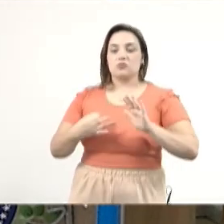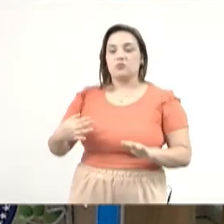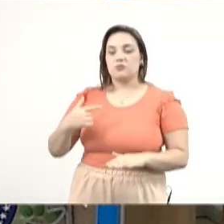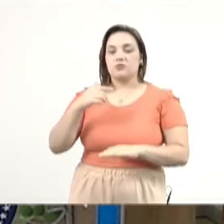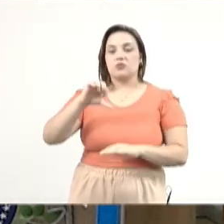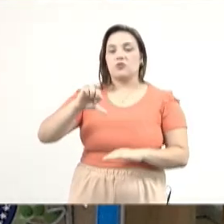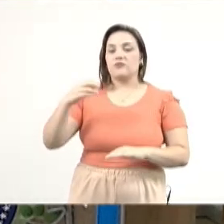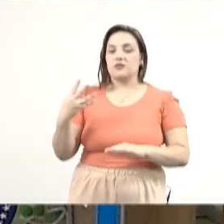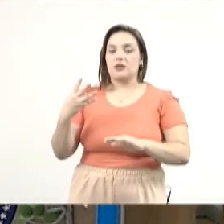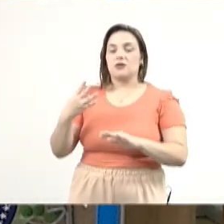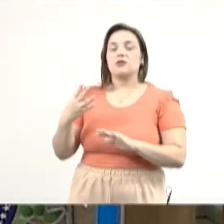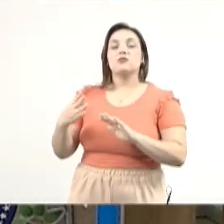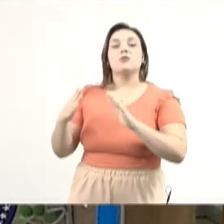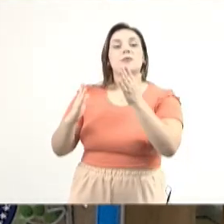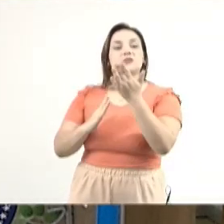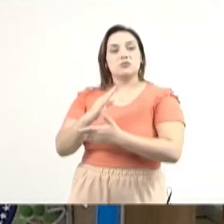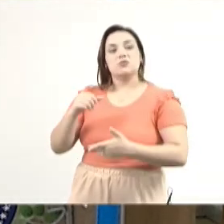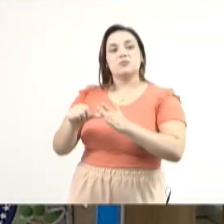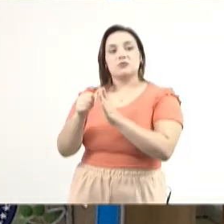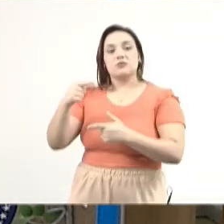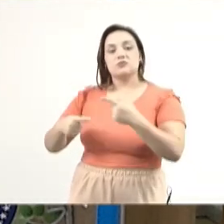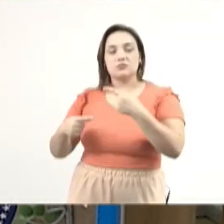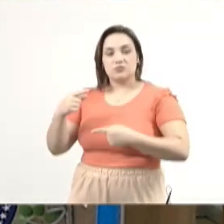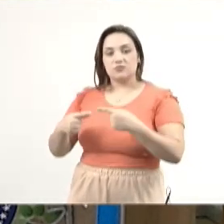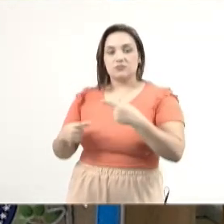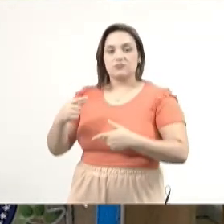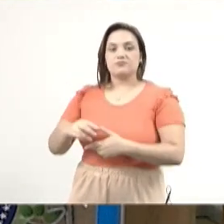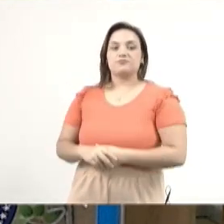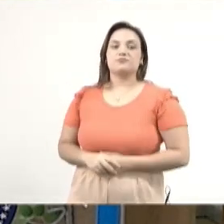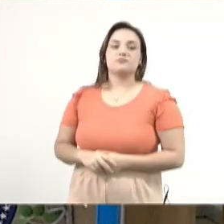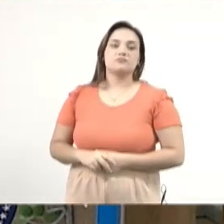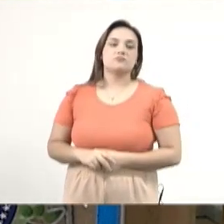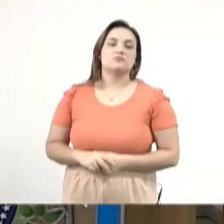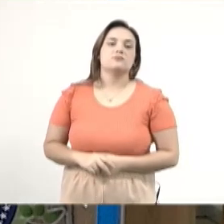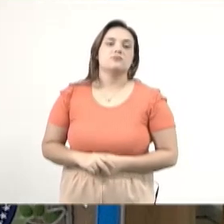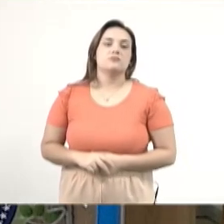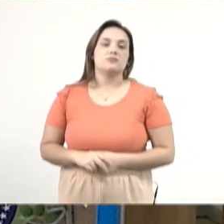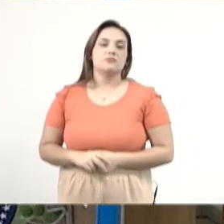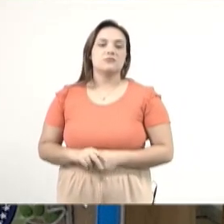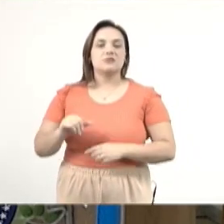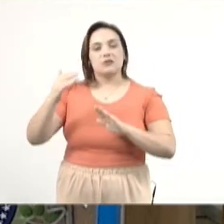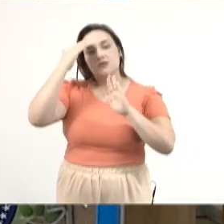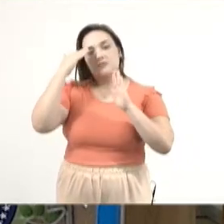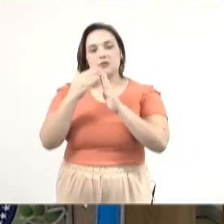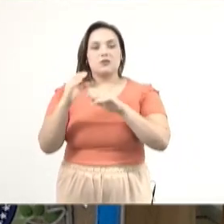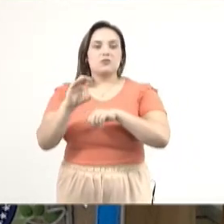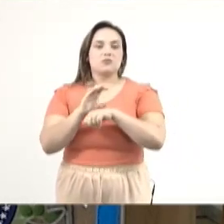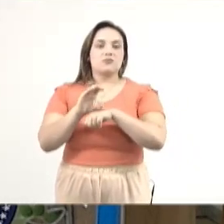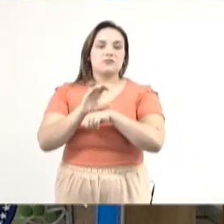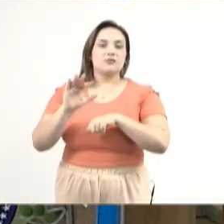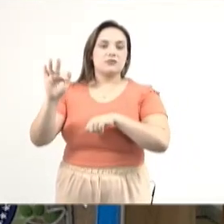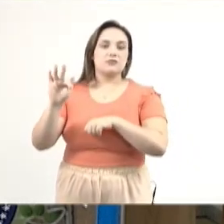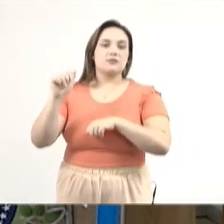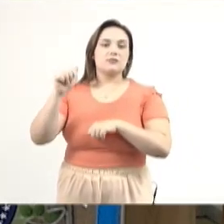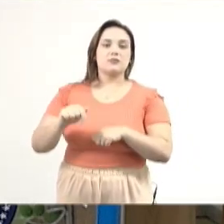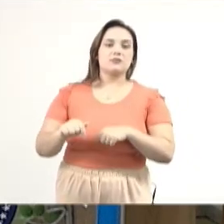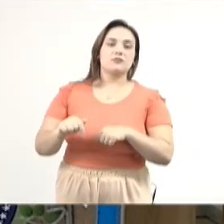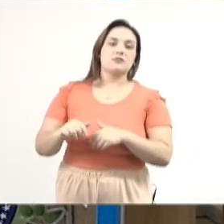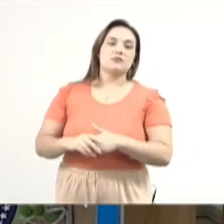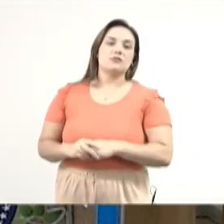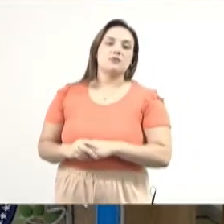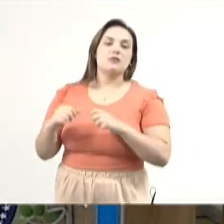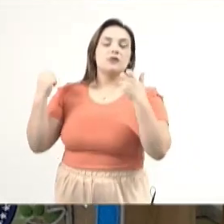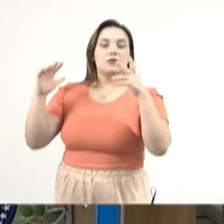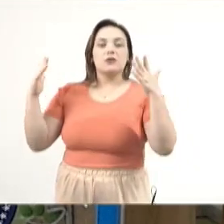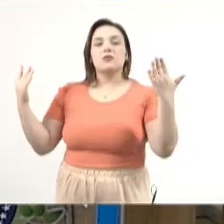matéria discutida, votada e aprovada em sua primeira discussão, ou seja, a constitucionalidade dessa matéria é que foi reconhecida